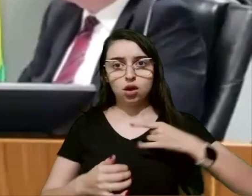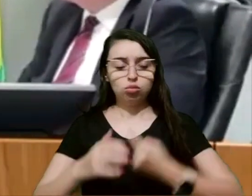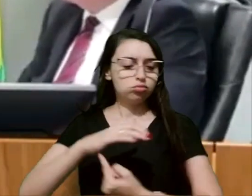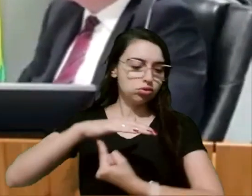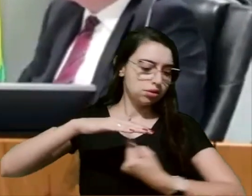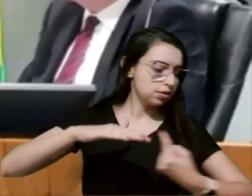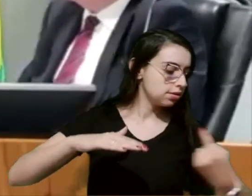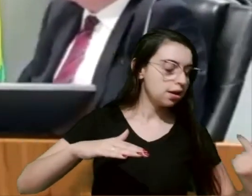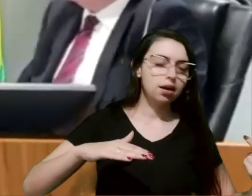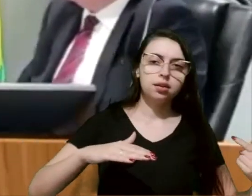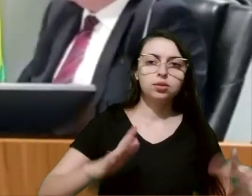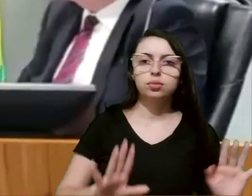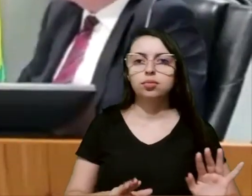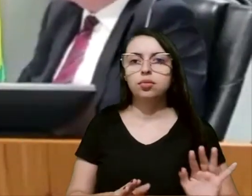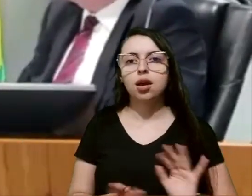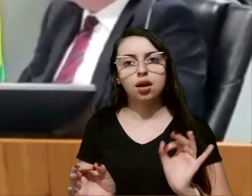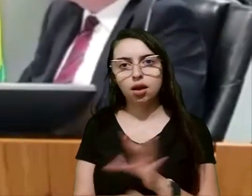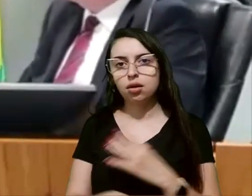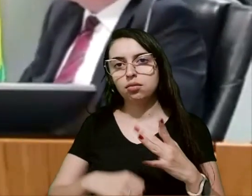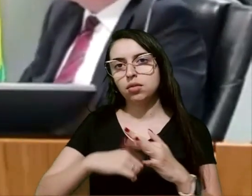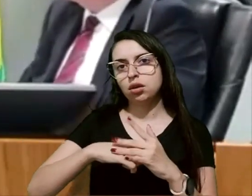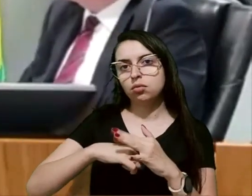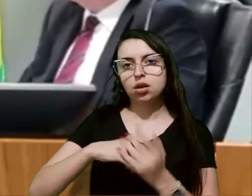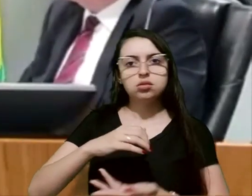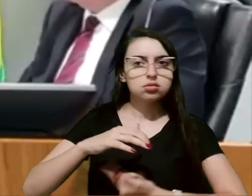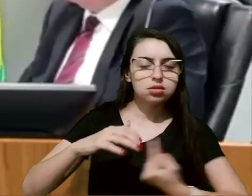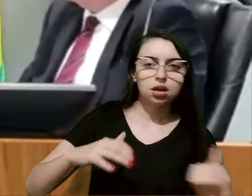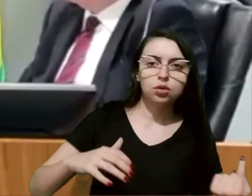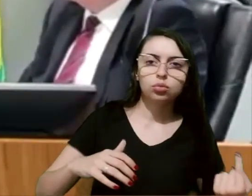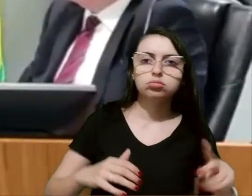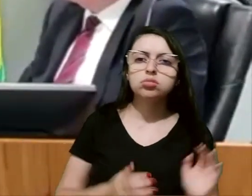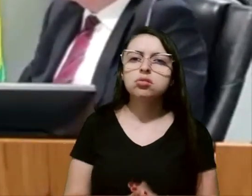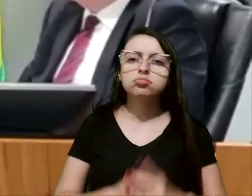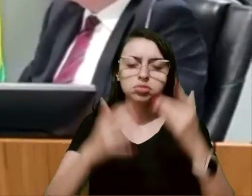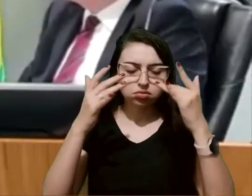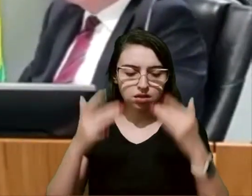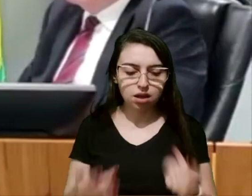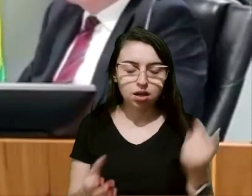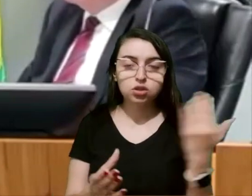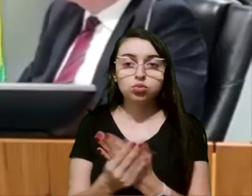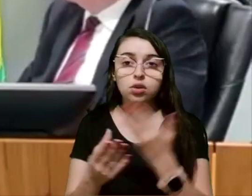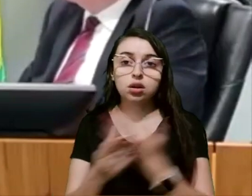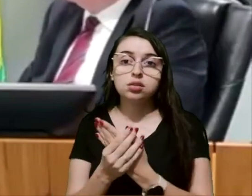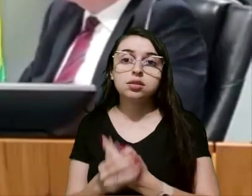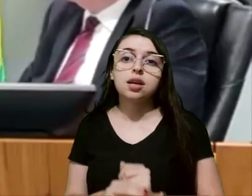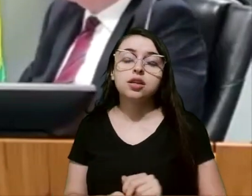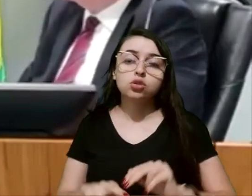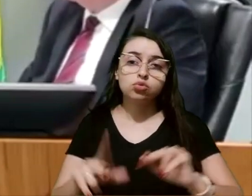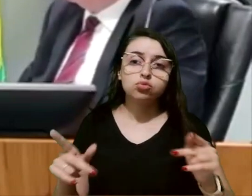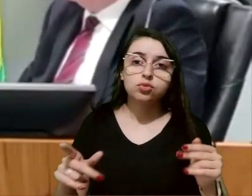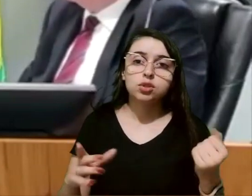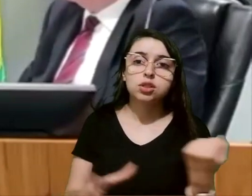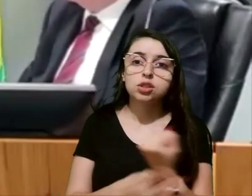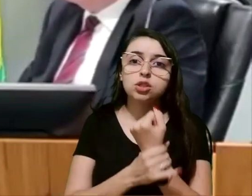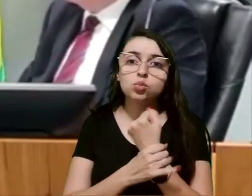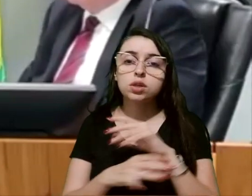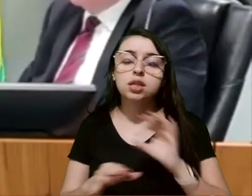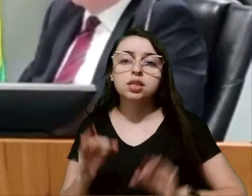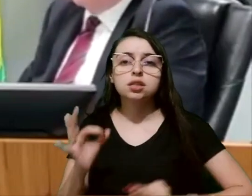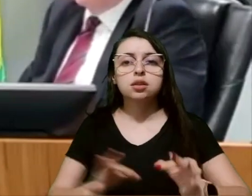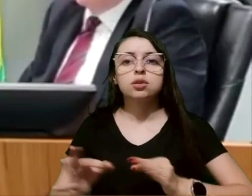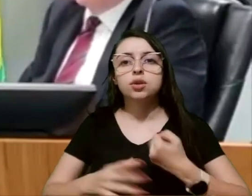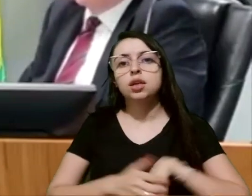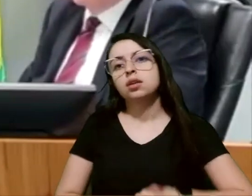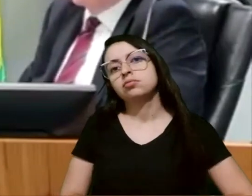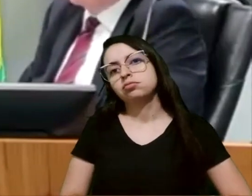casa. Então, os casos que foram prevenidos pela nossa principal função, que é difundir a segurança